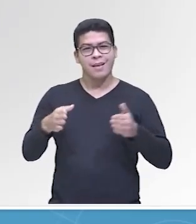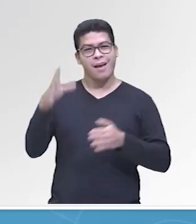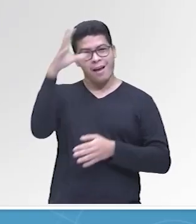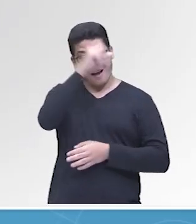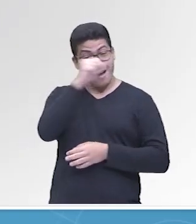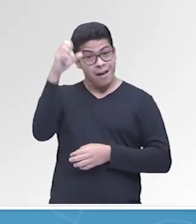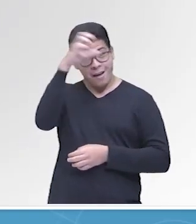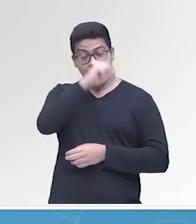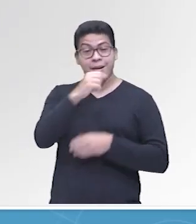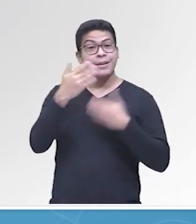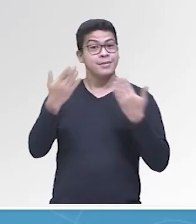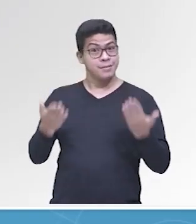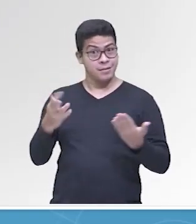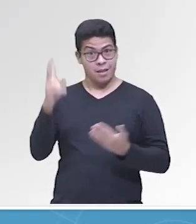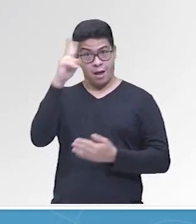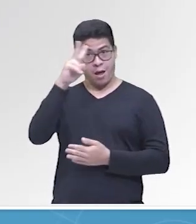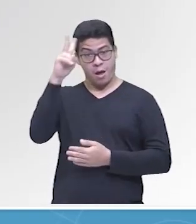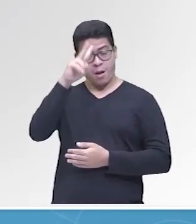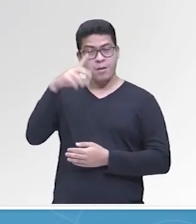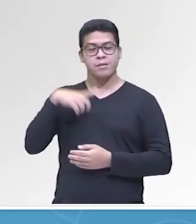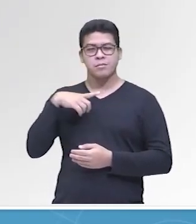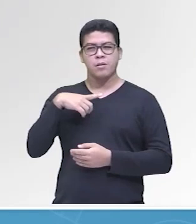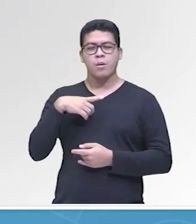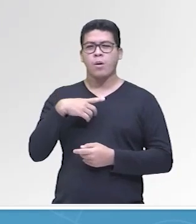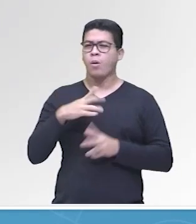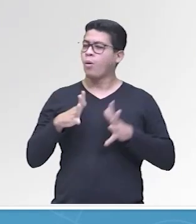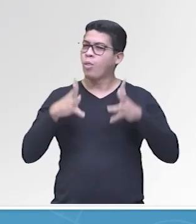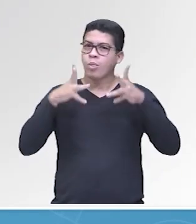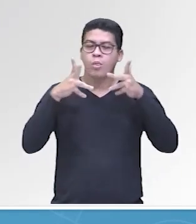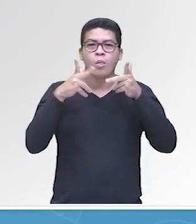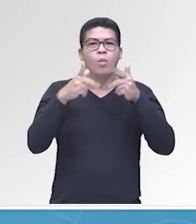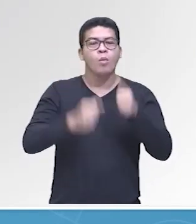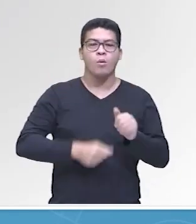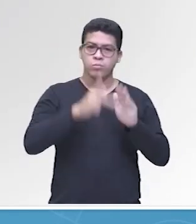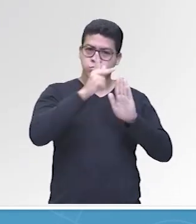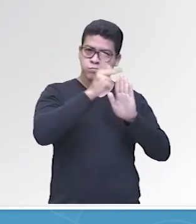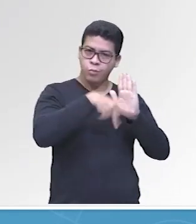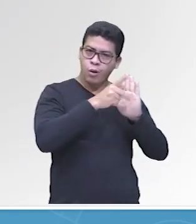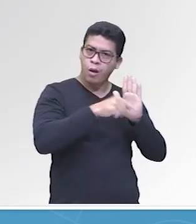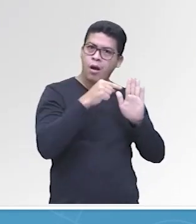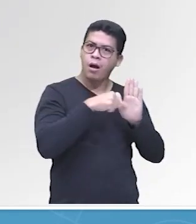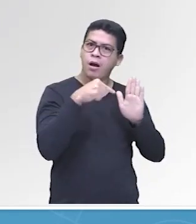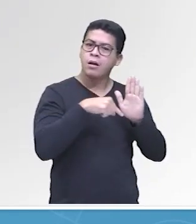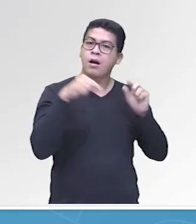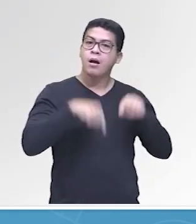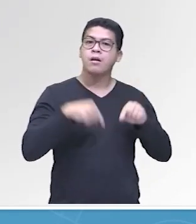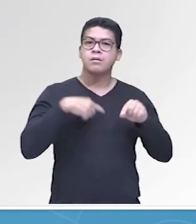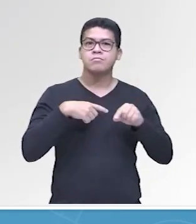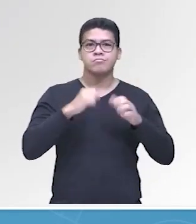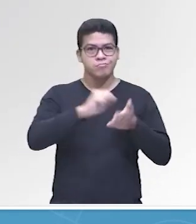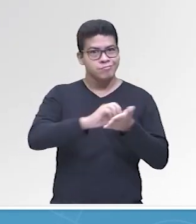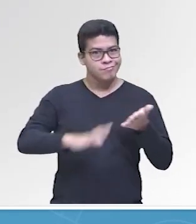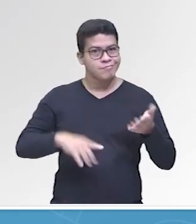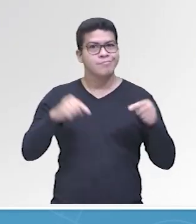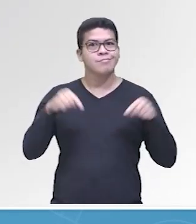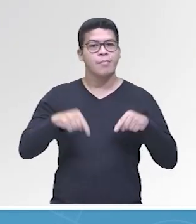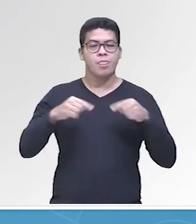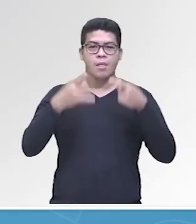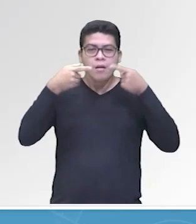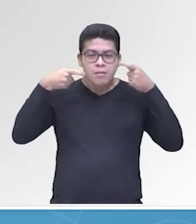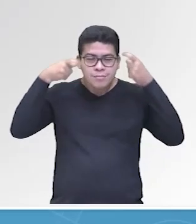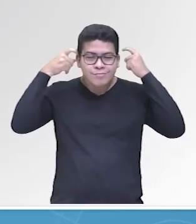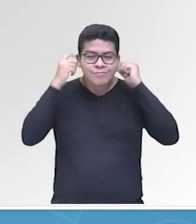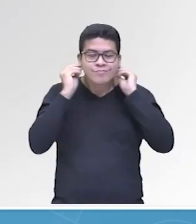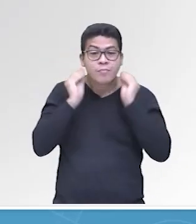conhecimento. Lembrando a vocês que seguimos todos os protocolos de saúde para a realização desta atividade. Estou aqui sem máscara porque